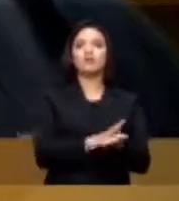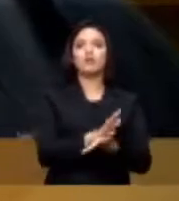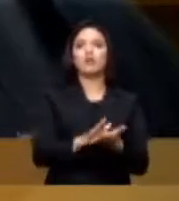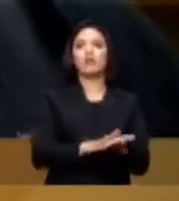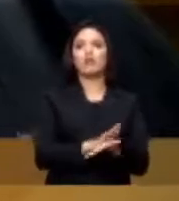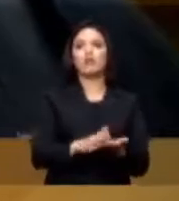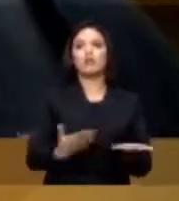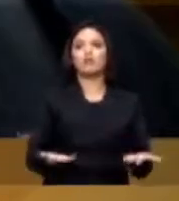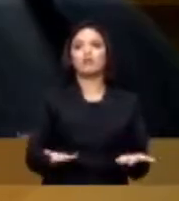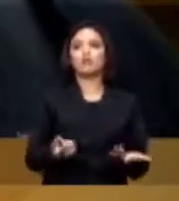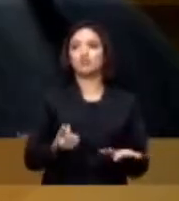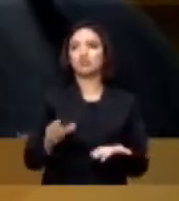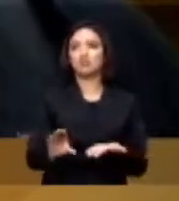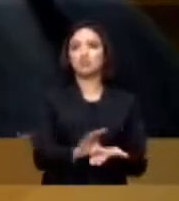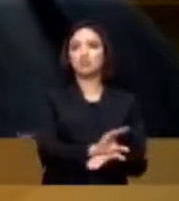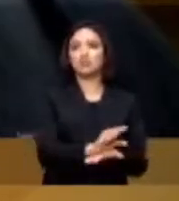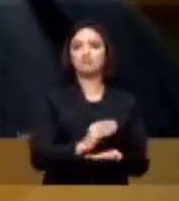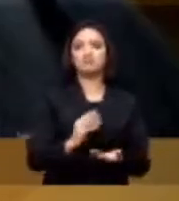financeira.